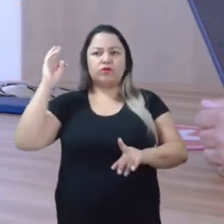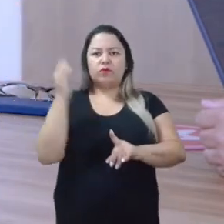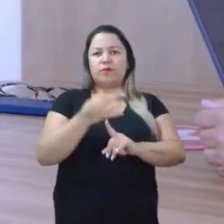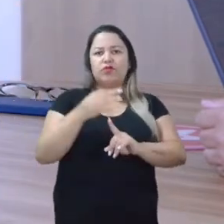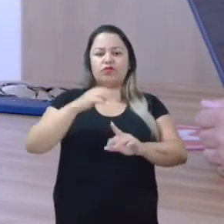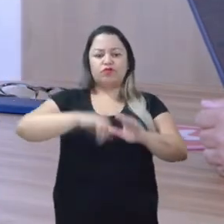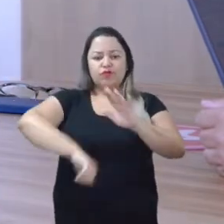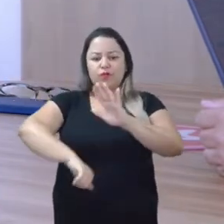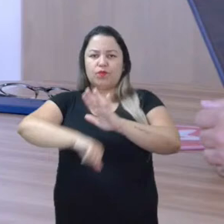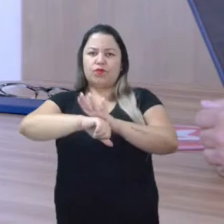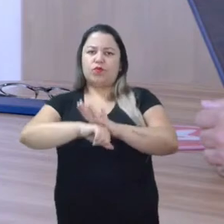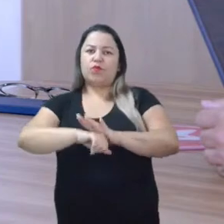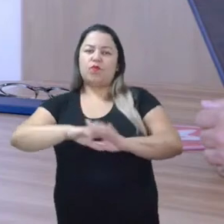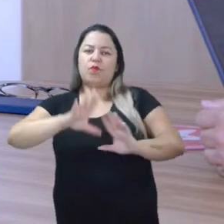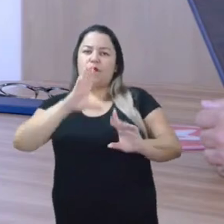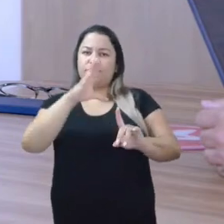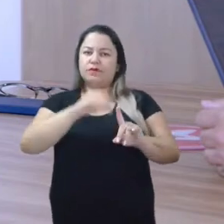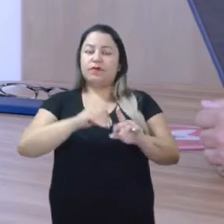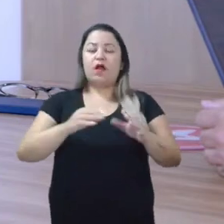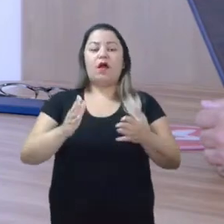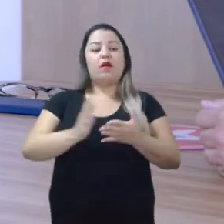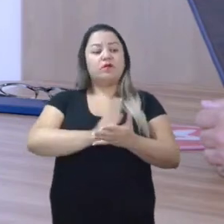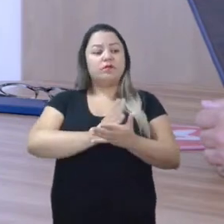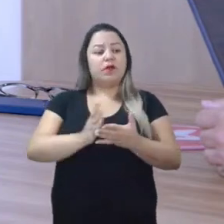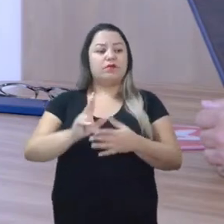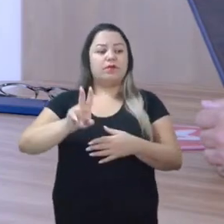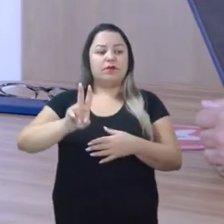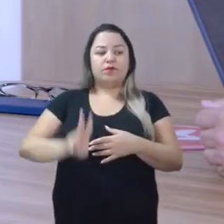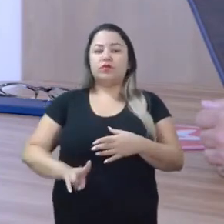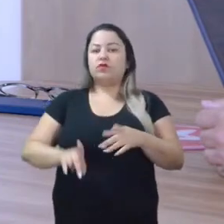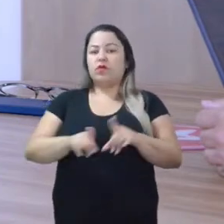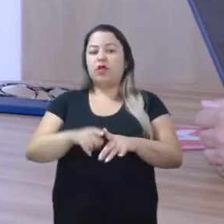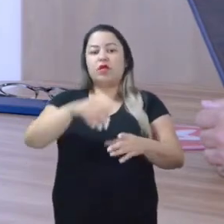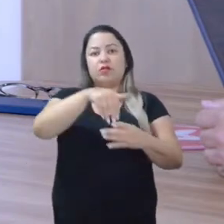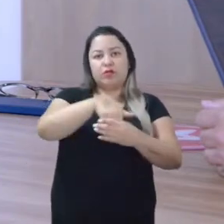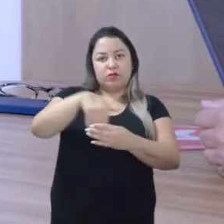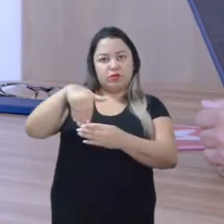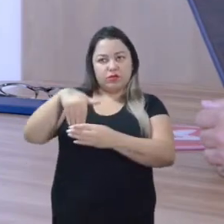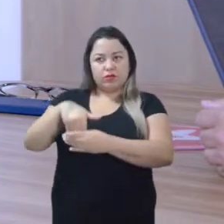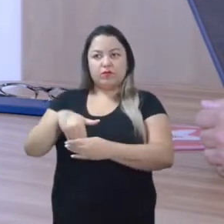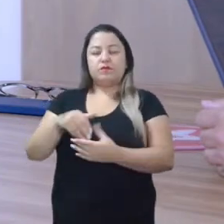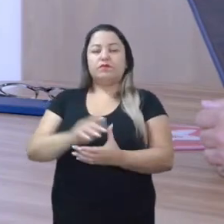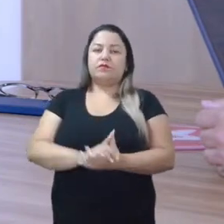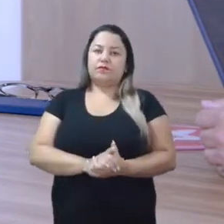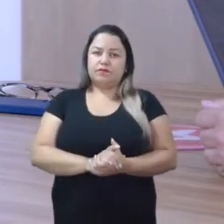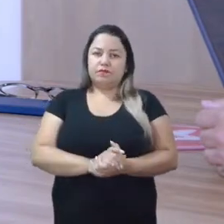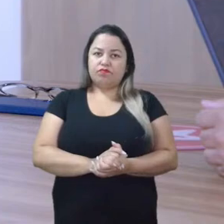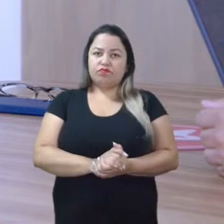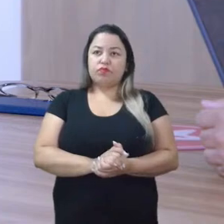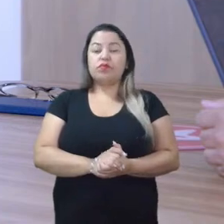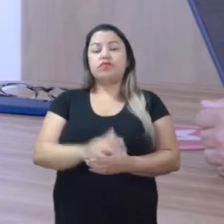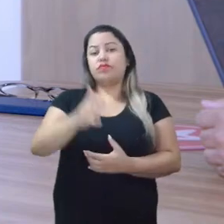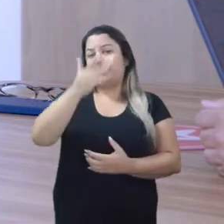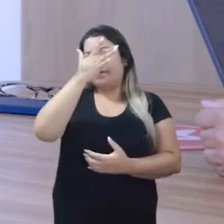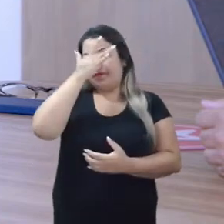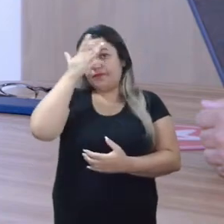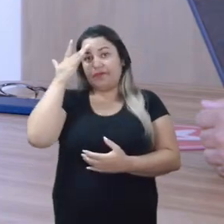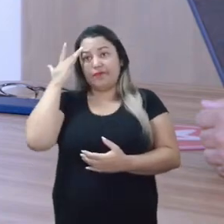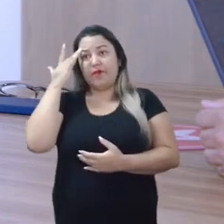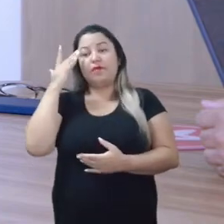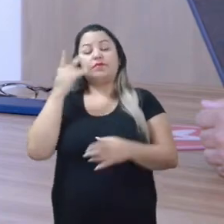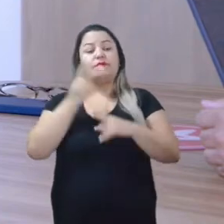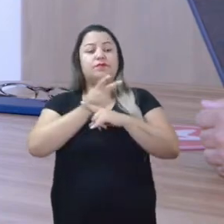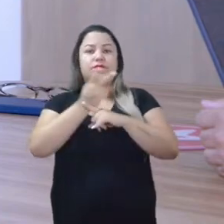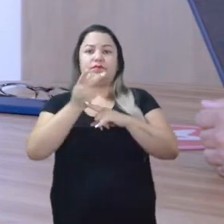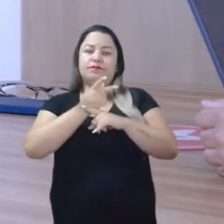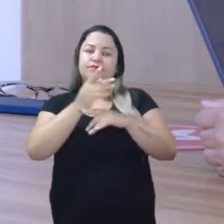abuso, muitas vezes no contexto eleitoral, esse é um segmento que a gente pode aprofundar. Essa pessoa vai buscar o judiciário e aí ela vai ter que depender de uma